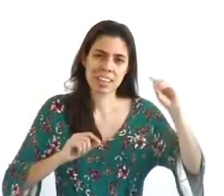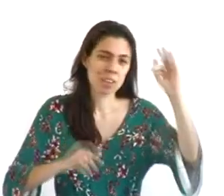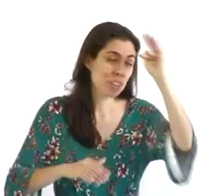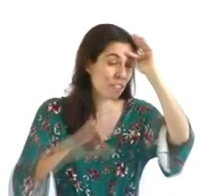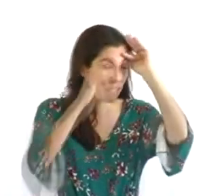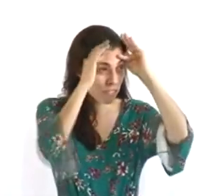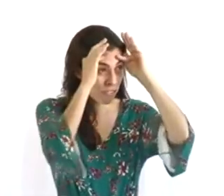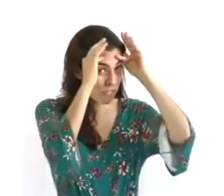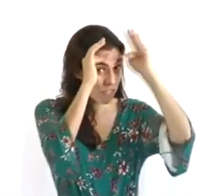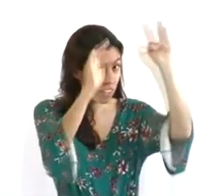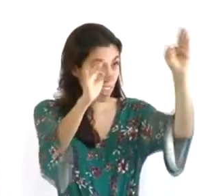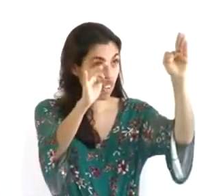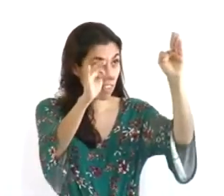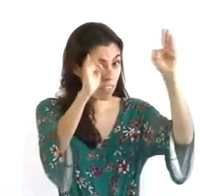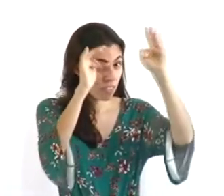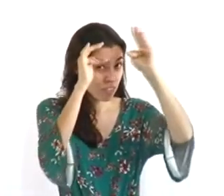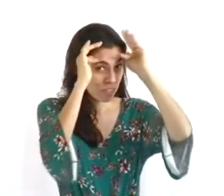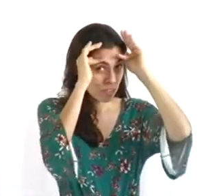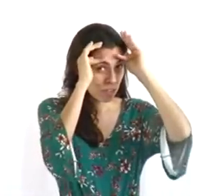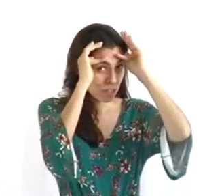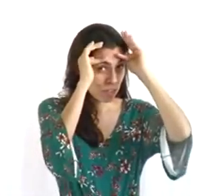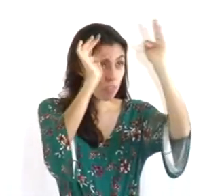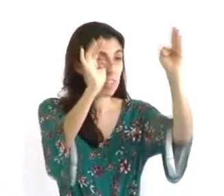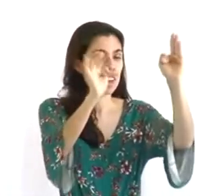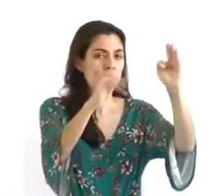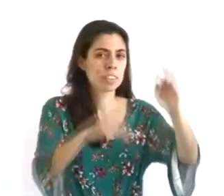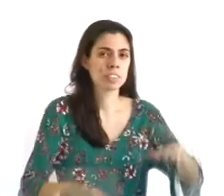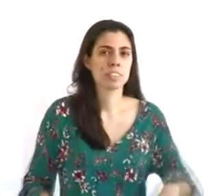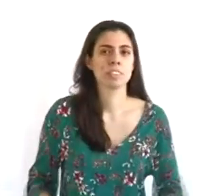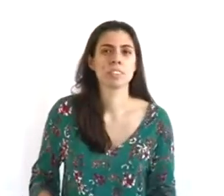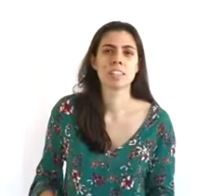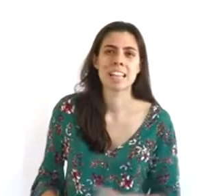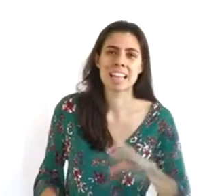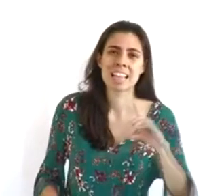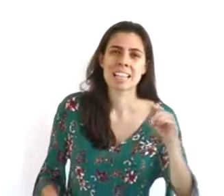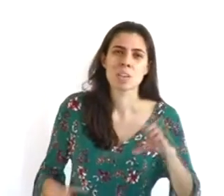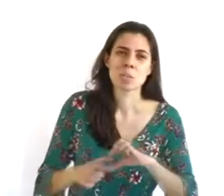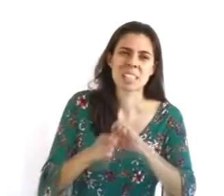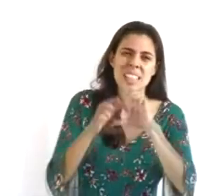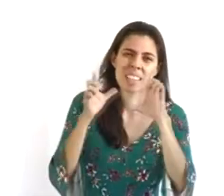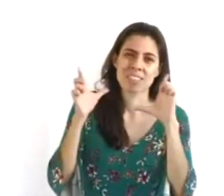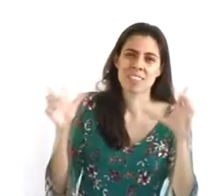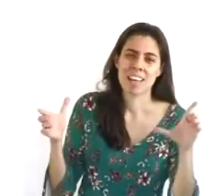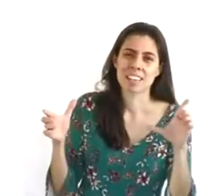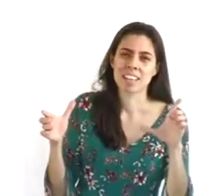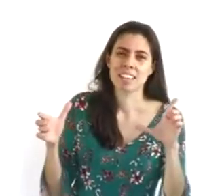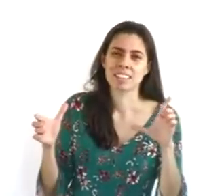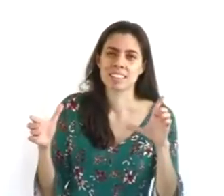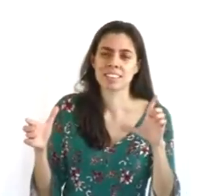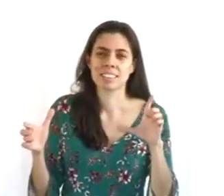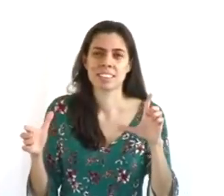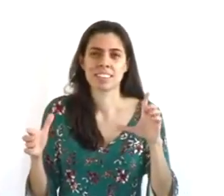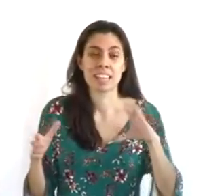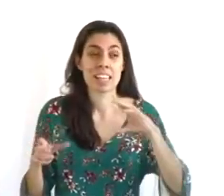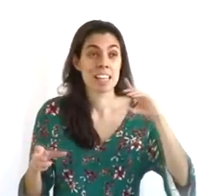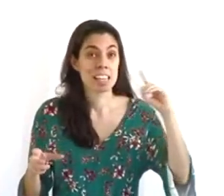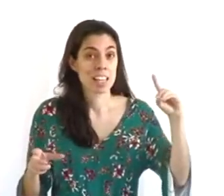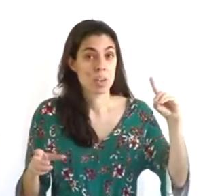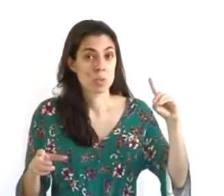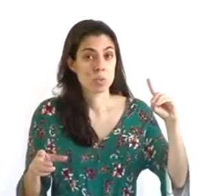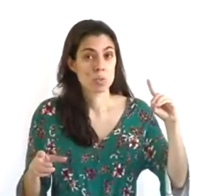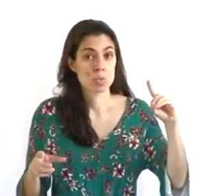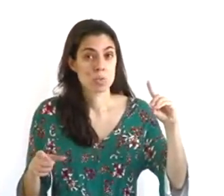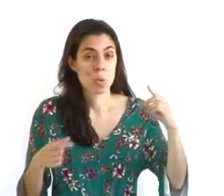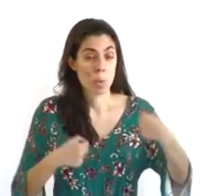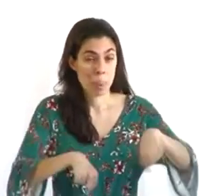graças ao Senhor então, porque Ele é o meu Deus libertador, porque Ele é o meu provedor. Mas eu devo render graças ao Senhor também, porque